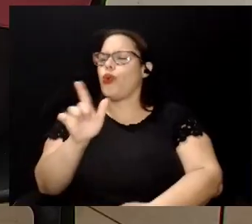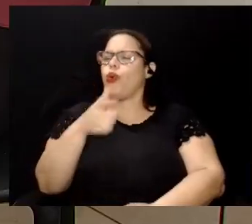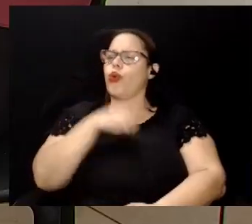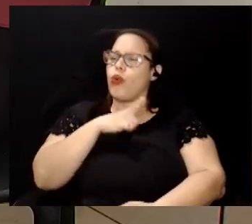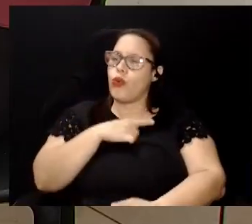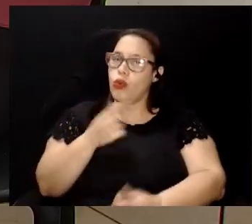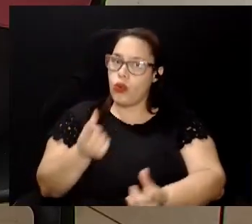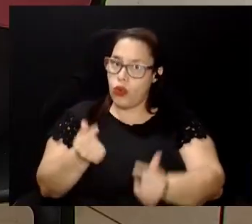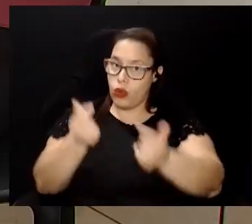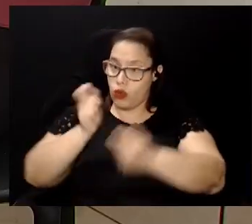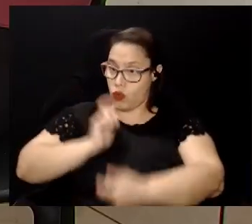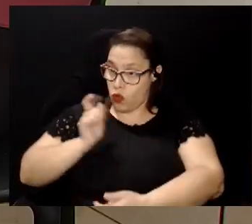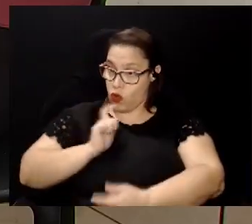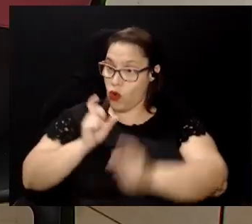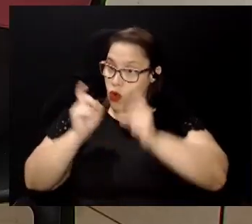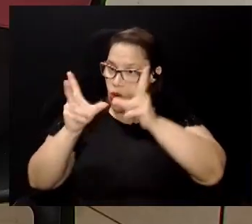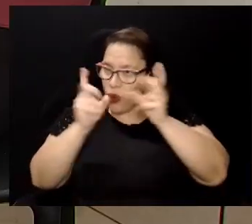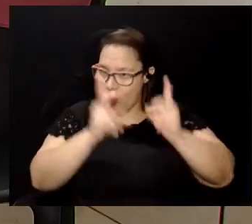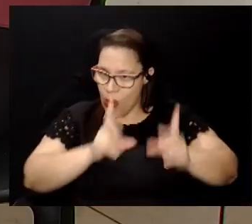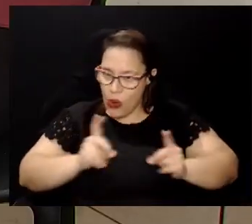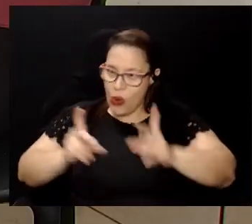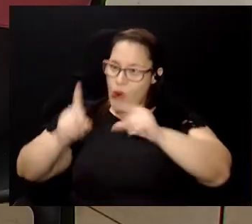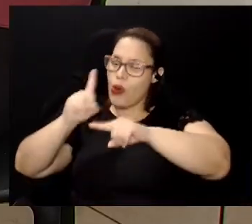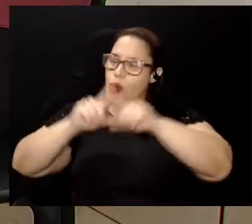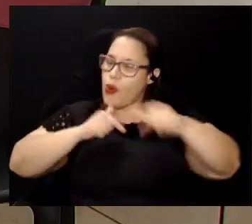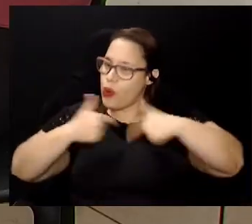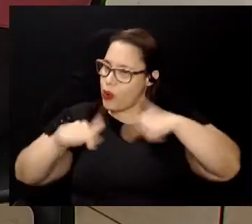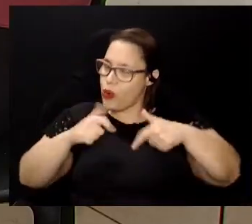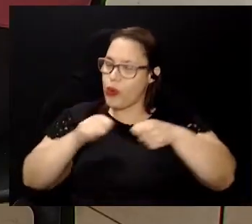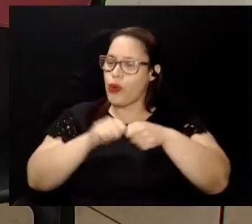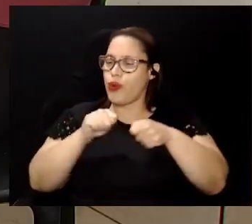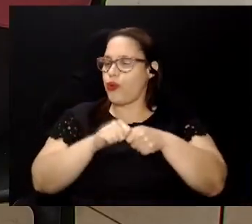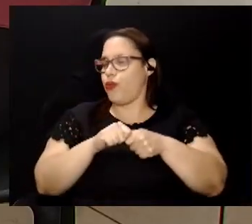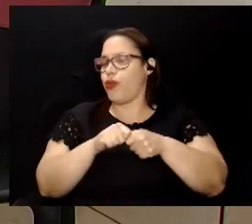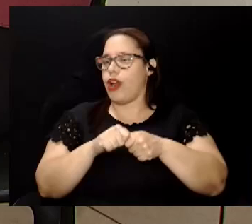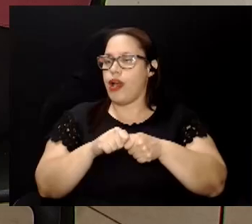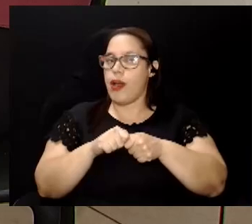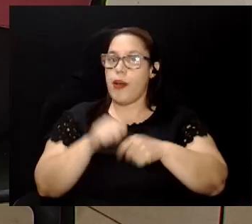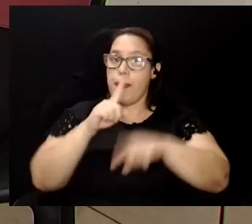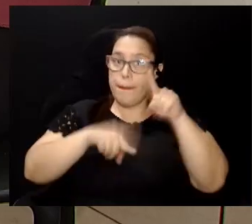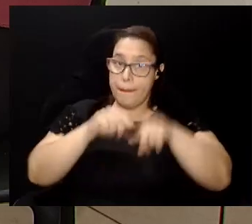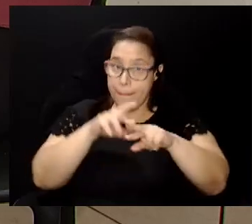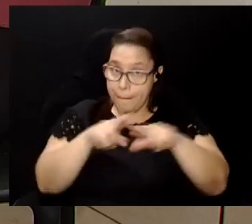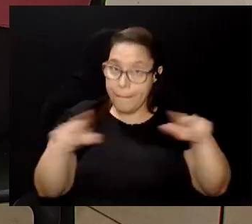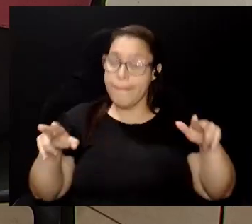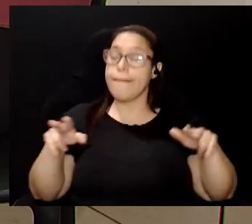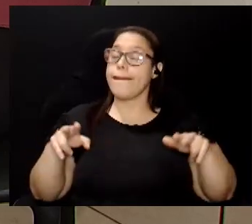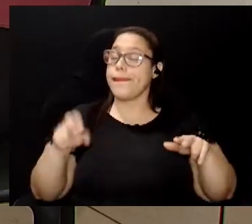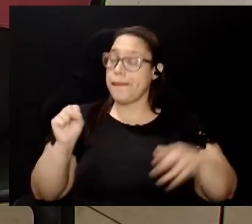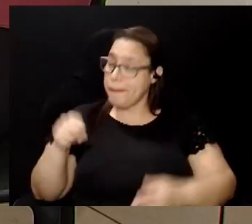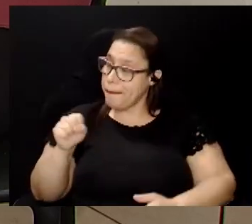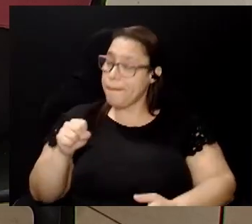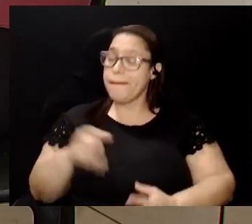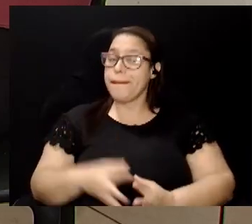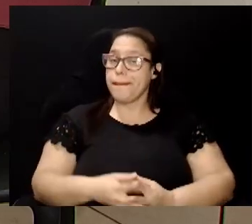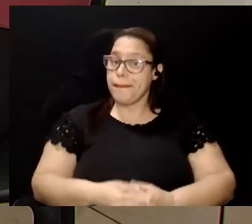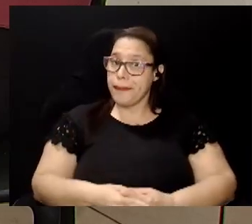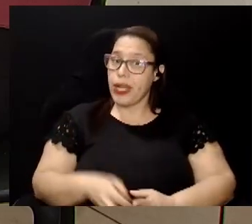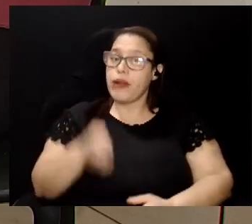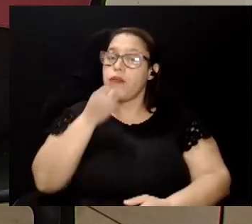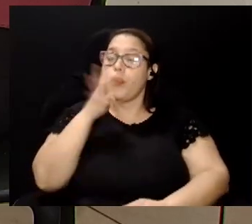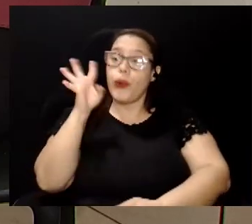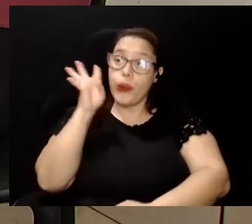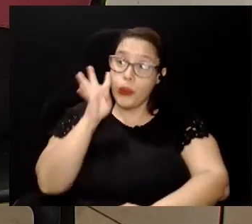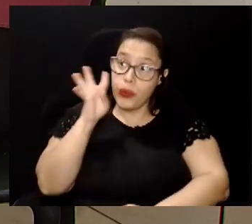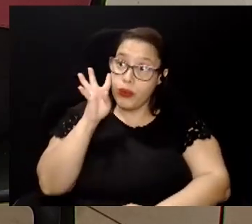lucro, né, vender os trabalhos, os produtos, né, que elas fazem. Então tá muito legal. A gente